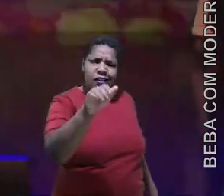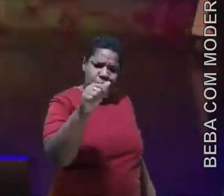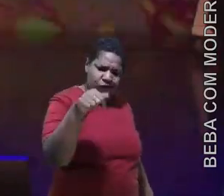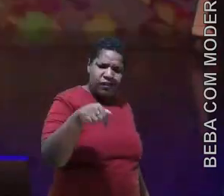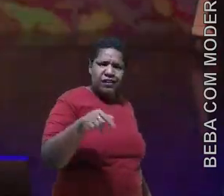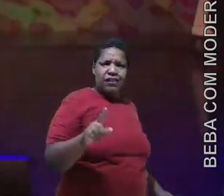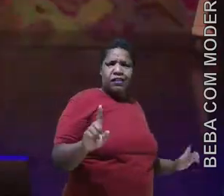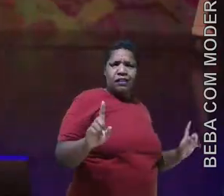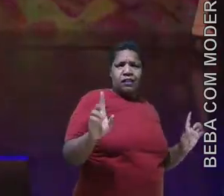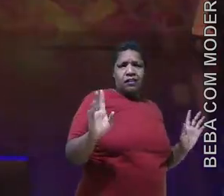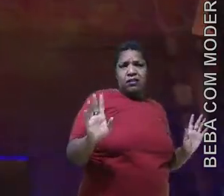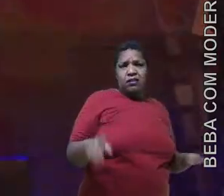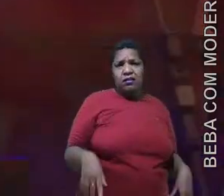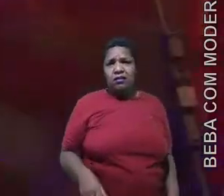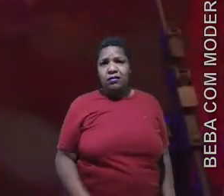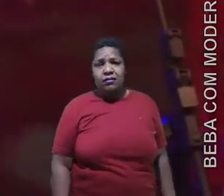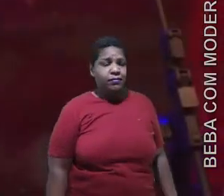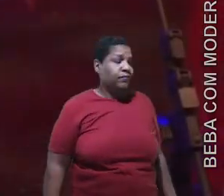que